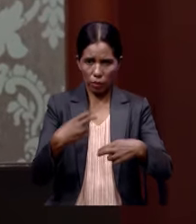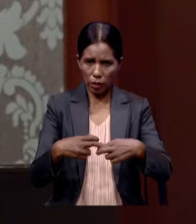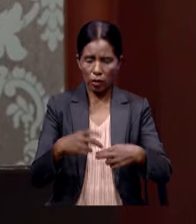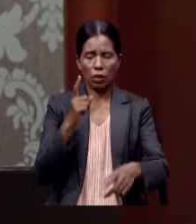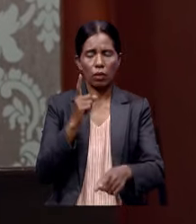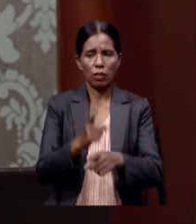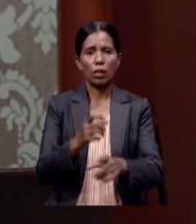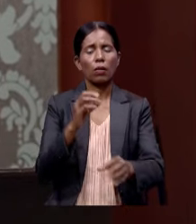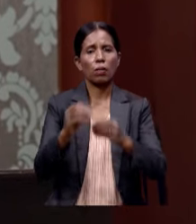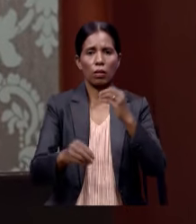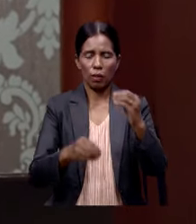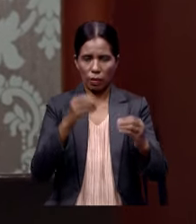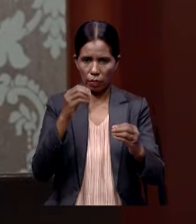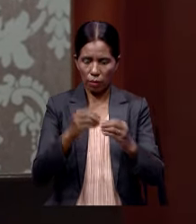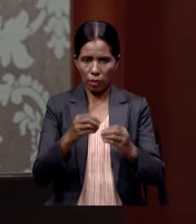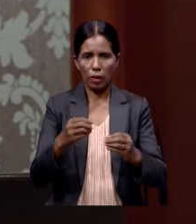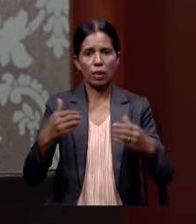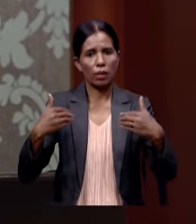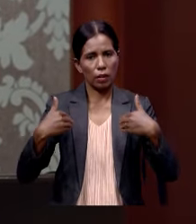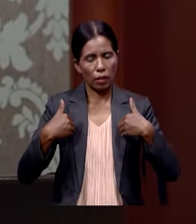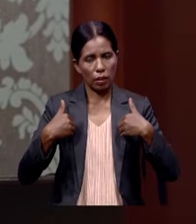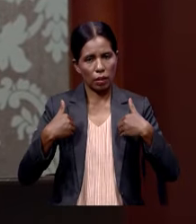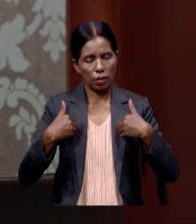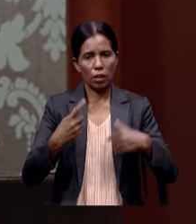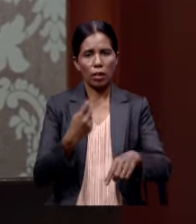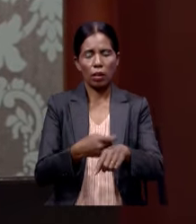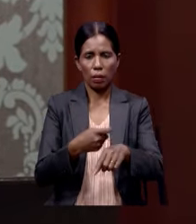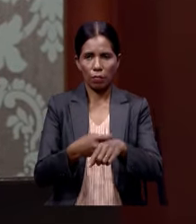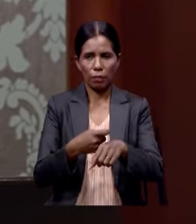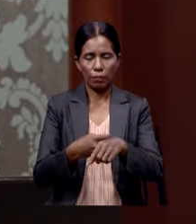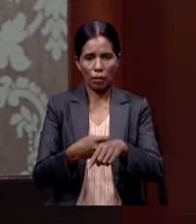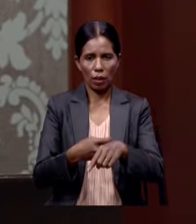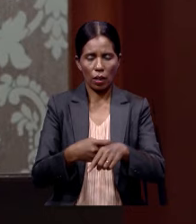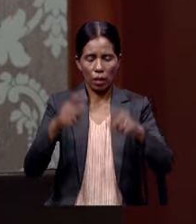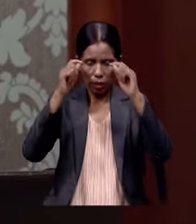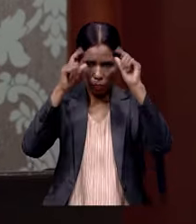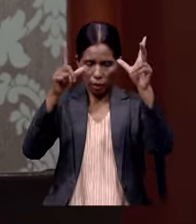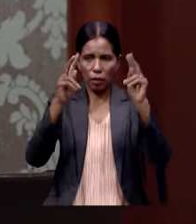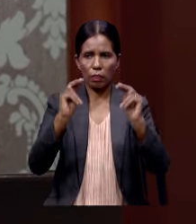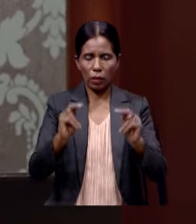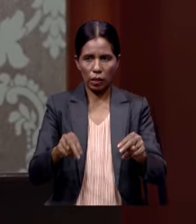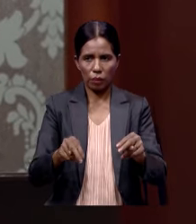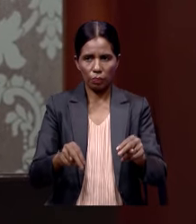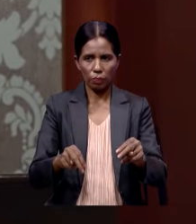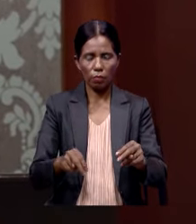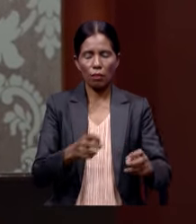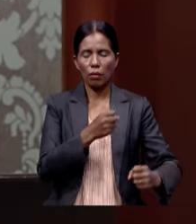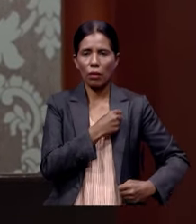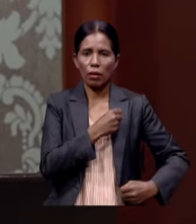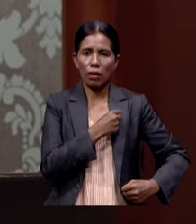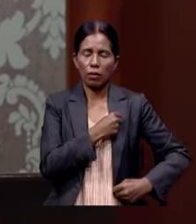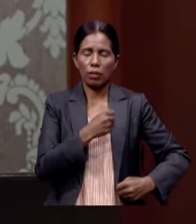carik significa kata iha situação na bema que Timor-Leste precisa, força